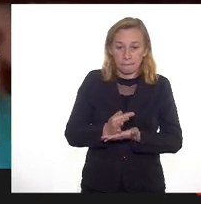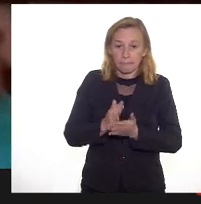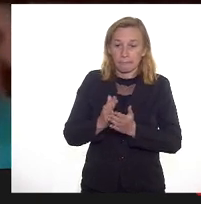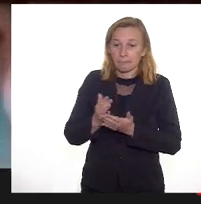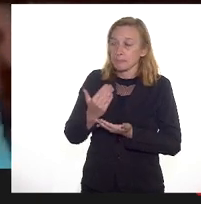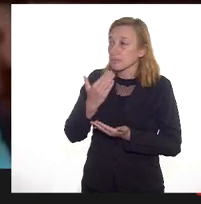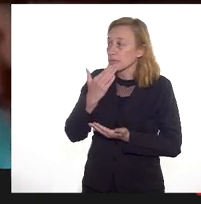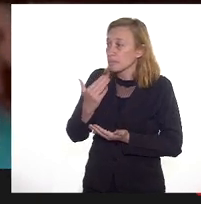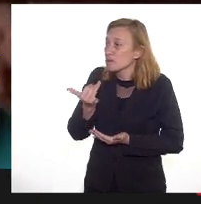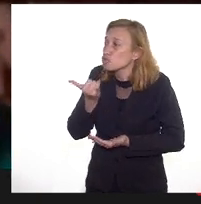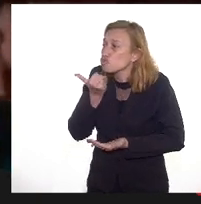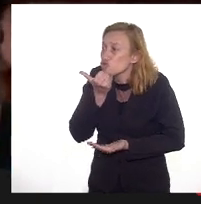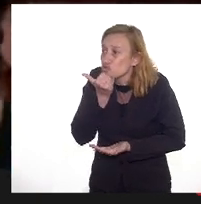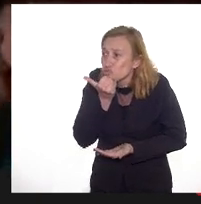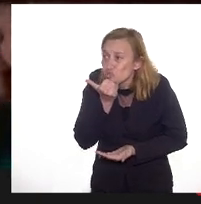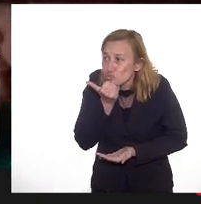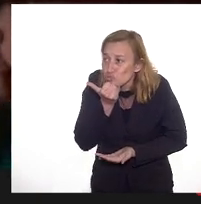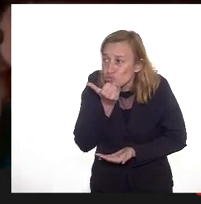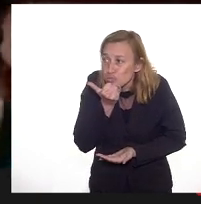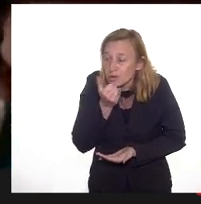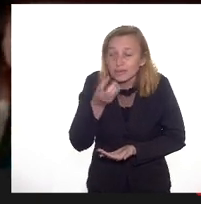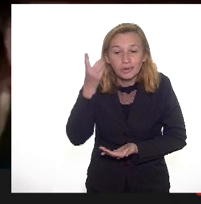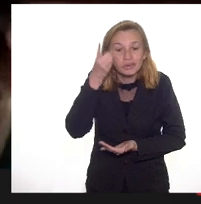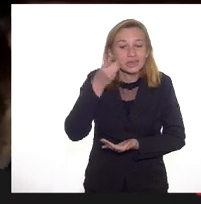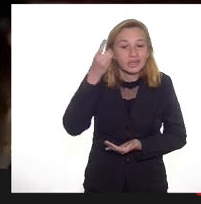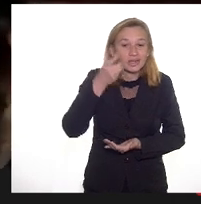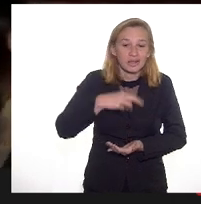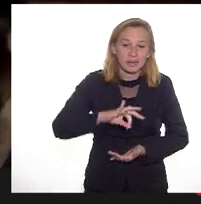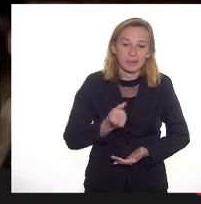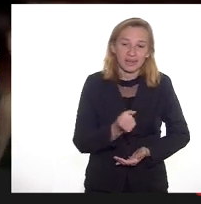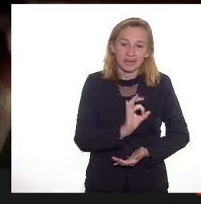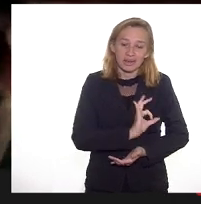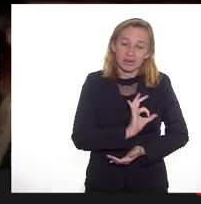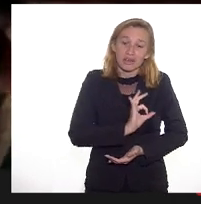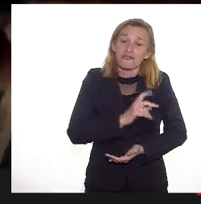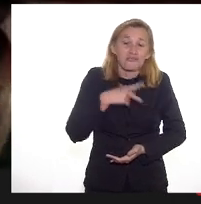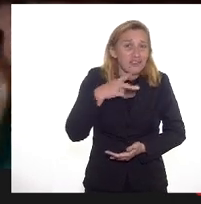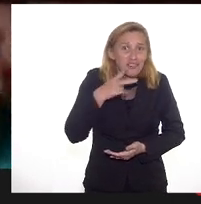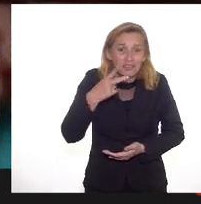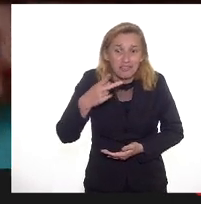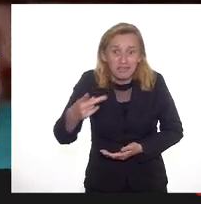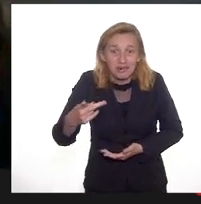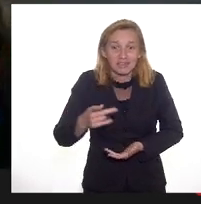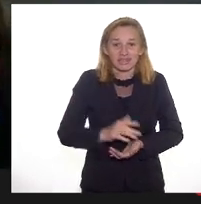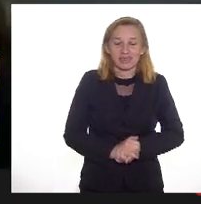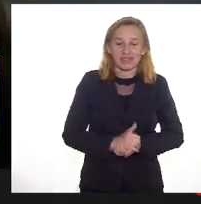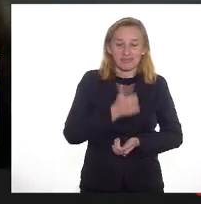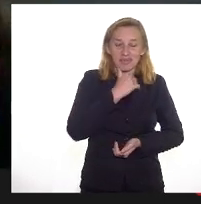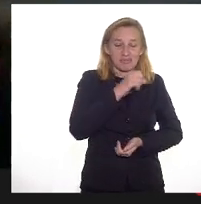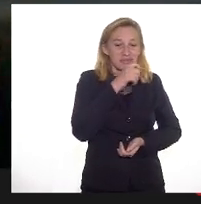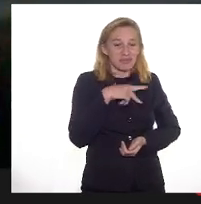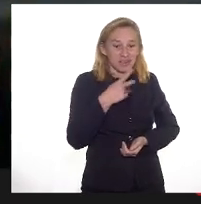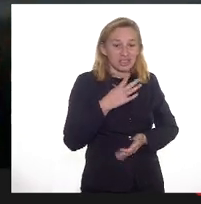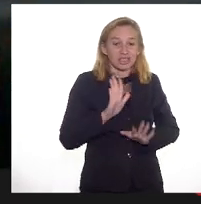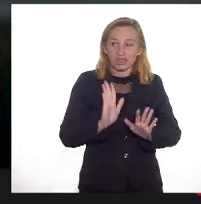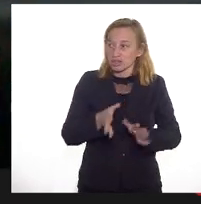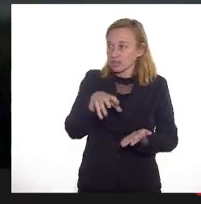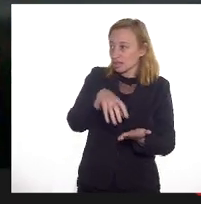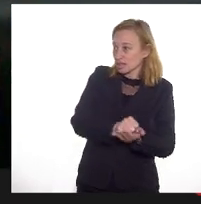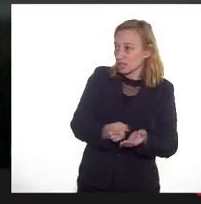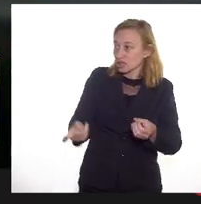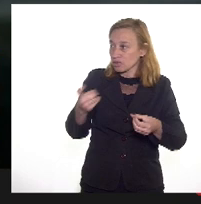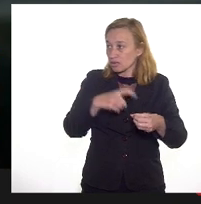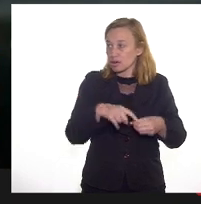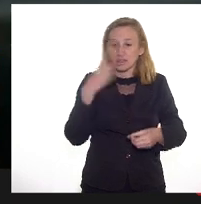mil desculpas aí pelo... Falei para burro, como diria minha mãe. Bom, é só registrar que já está conosco de